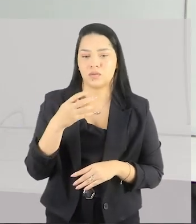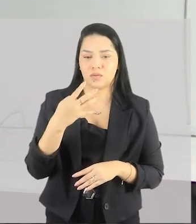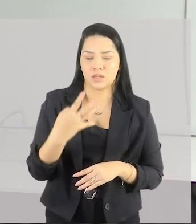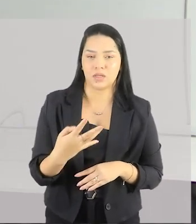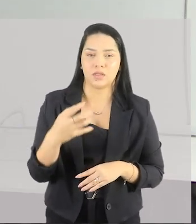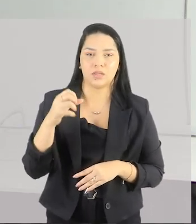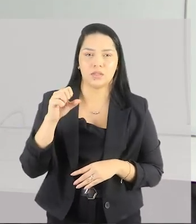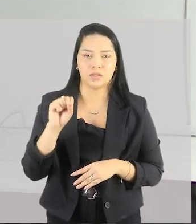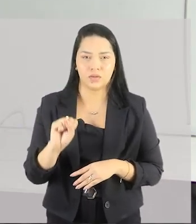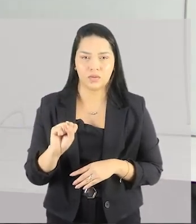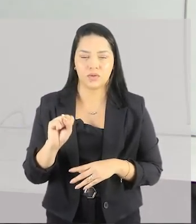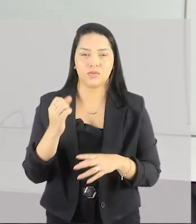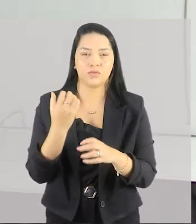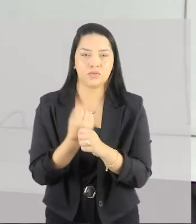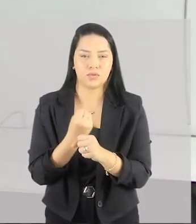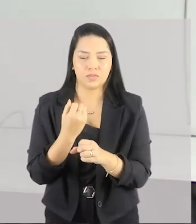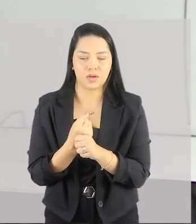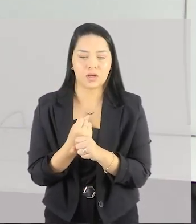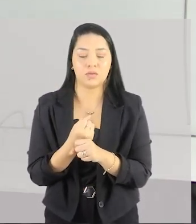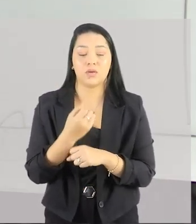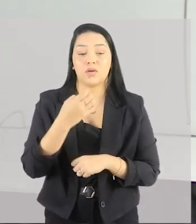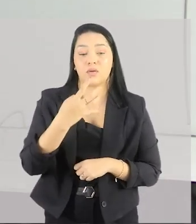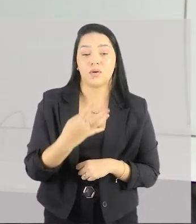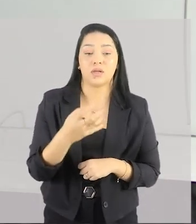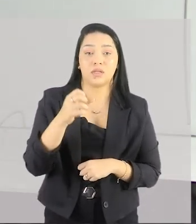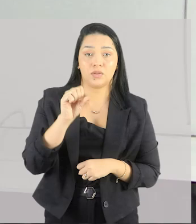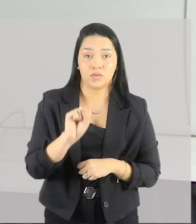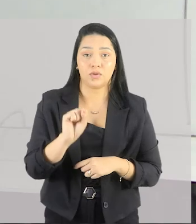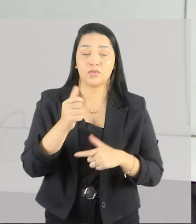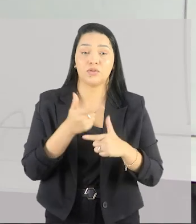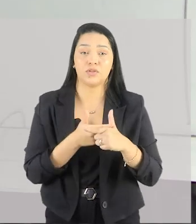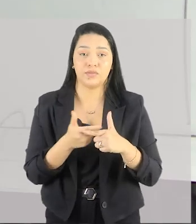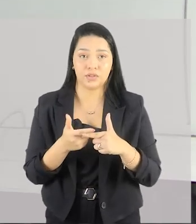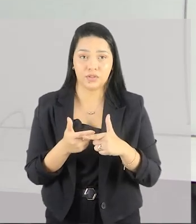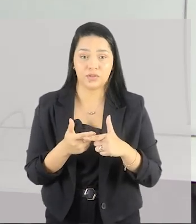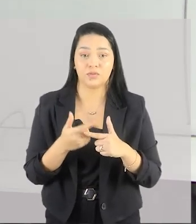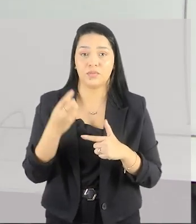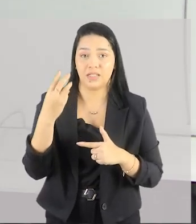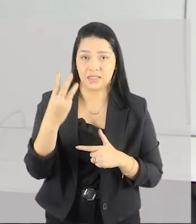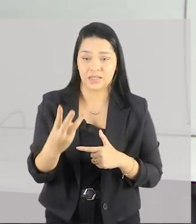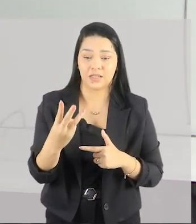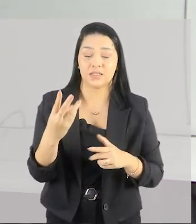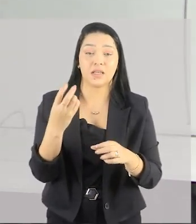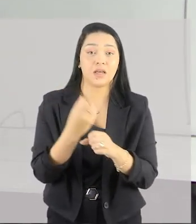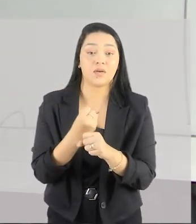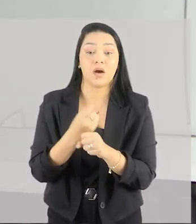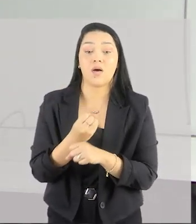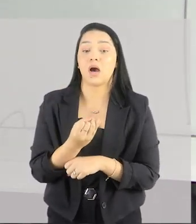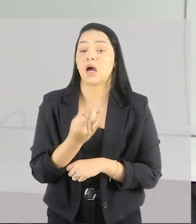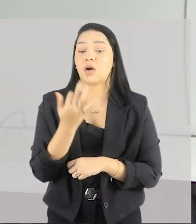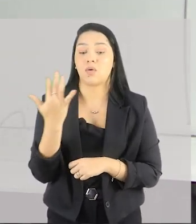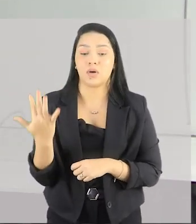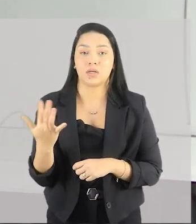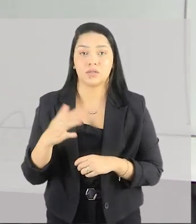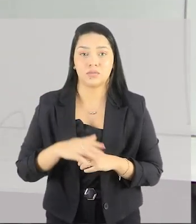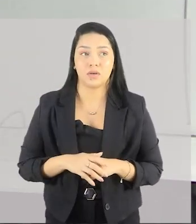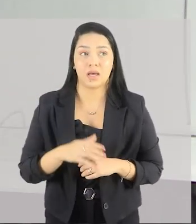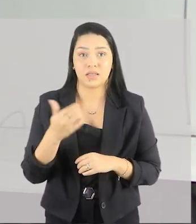48 somado com 48 dividido para 3 é igual a quanto?